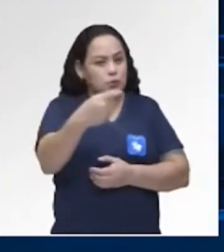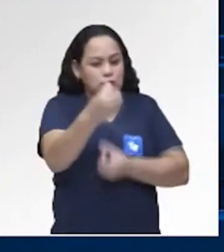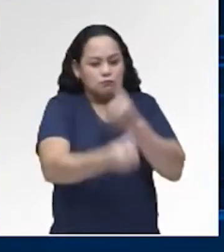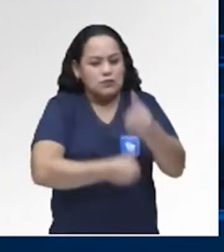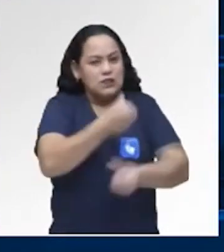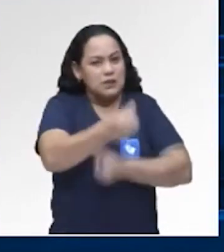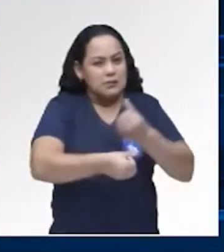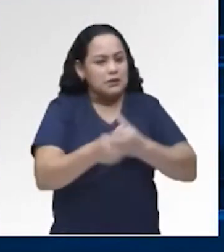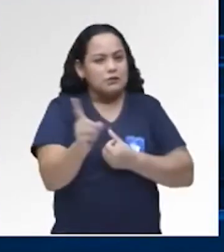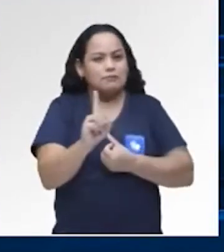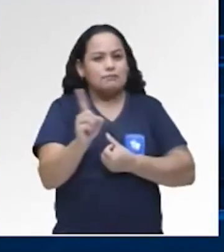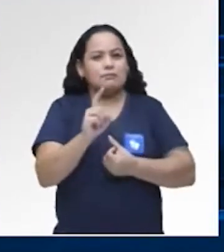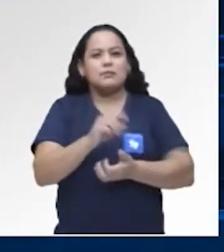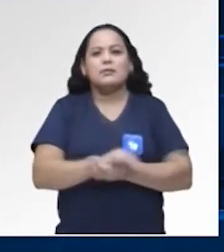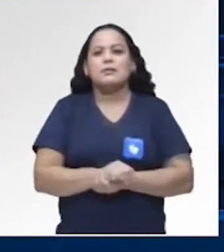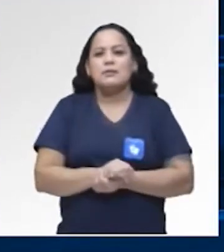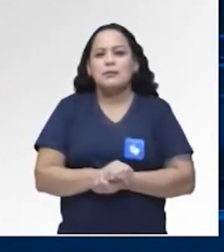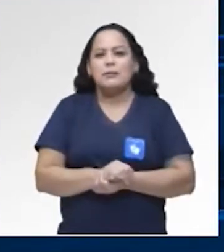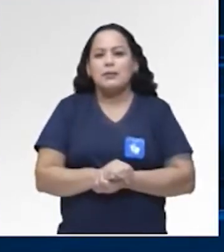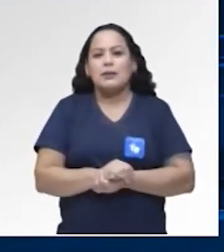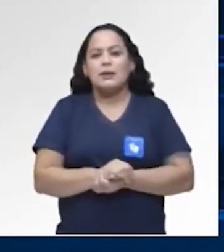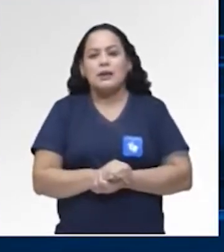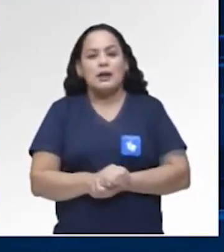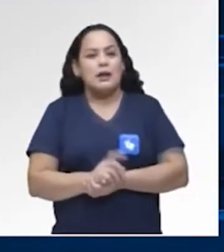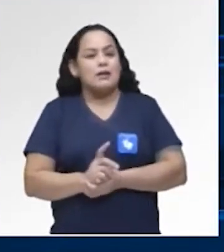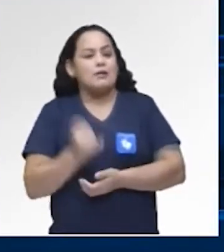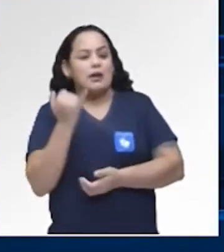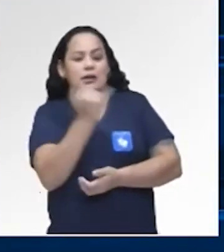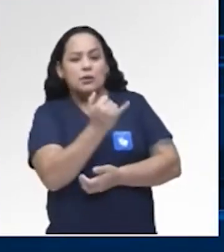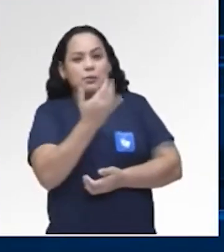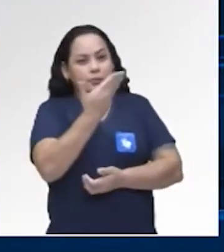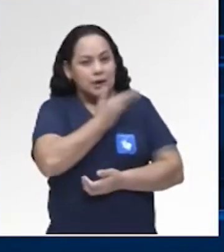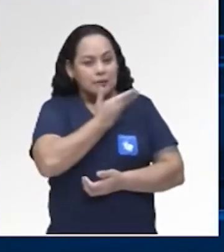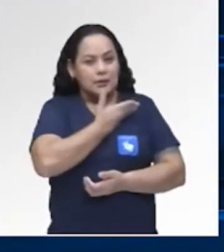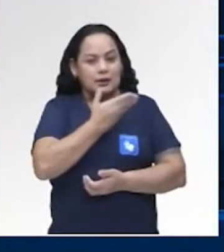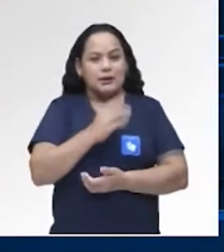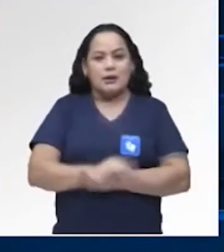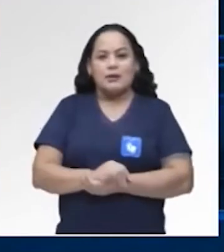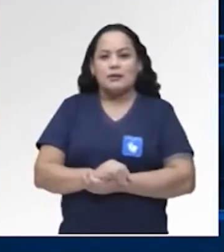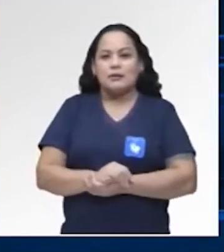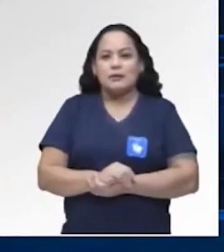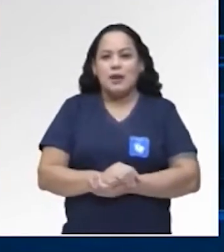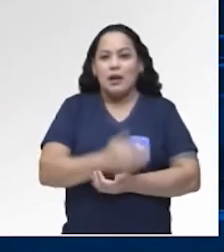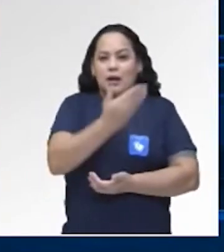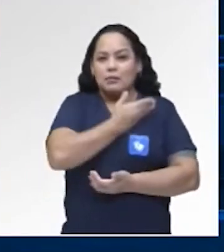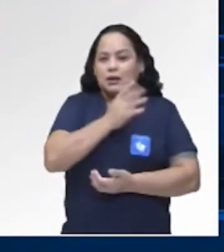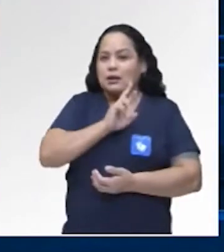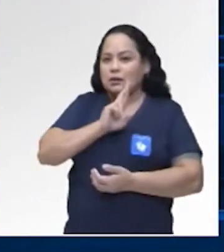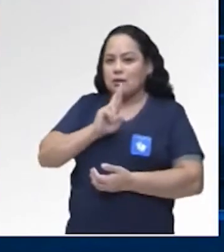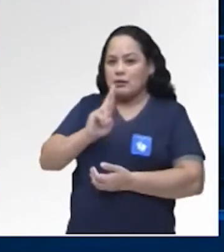semestre. Isso é a Vicky falando, né, falando para a Vicky. Olha só o que ela responde.